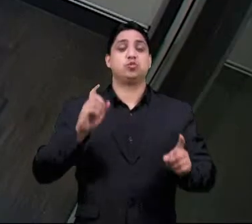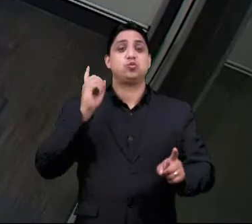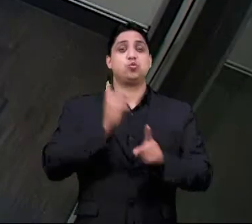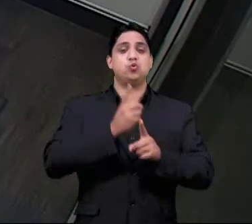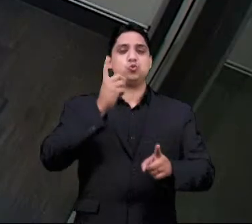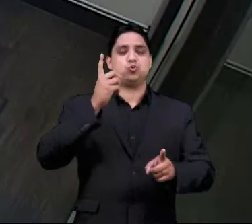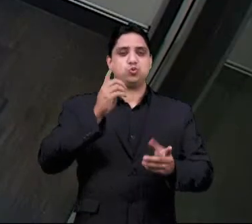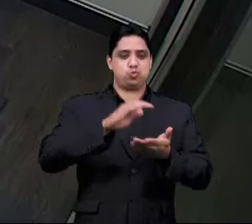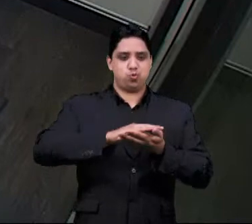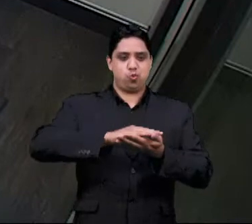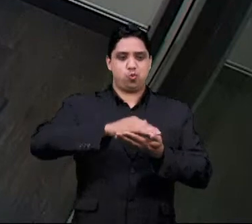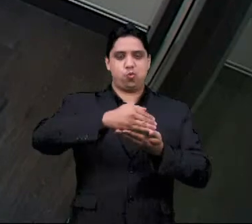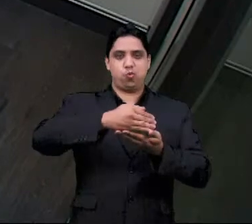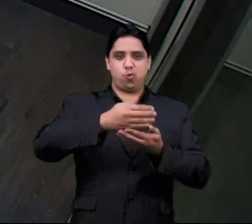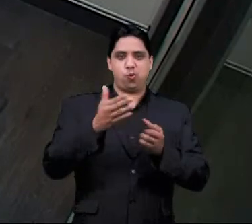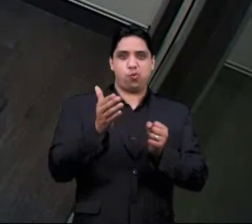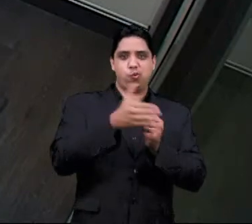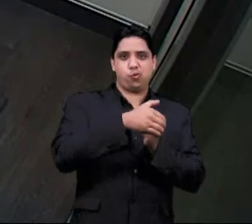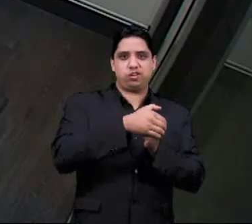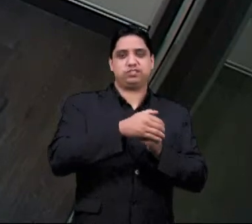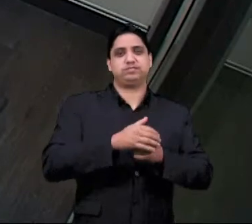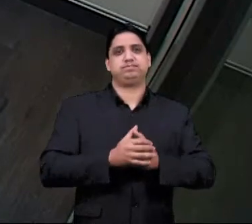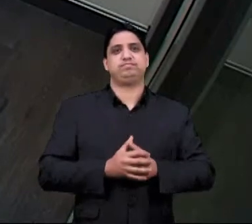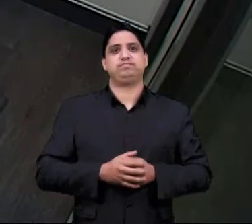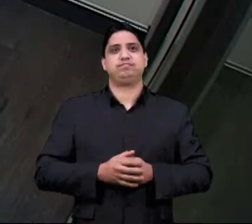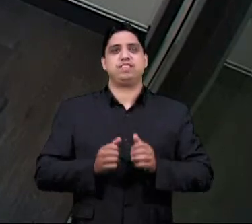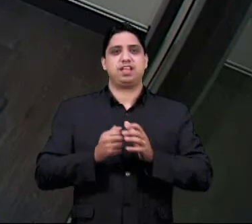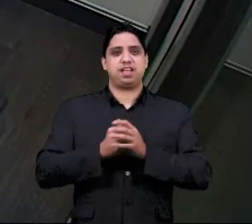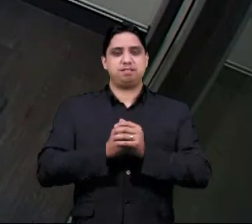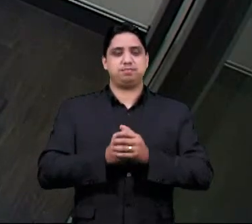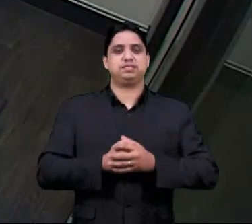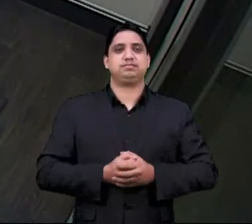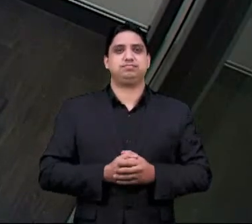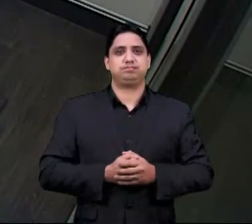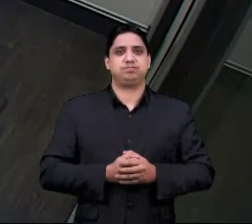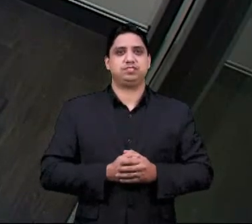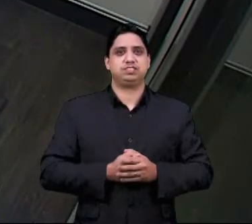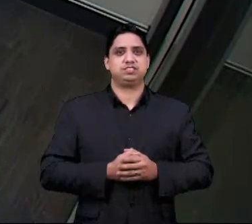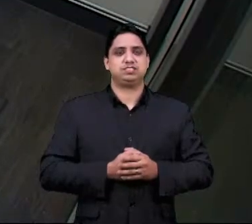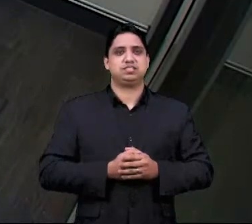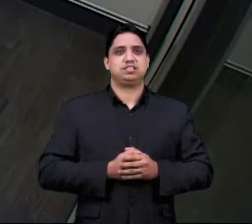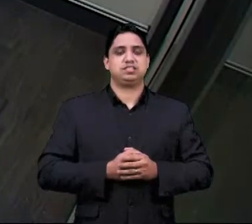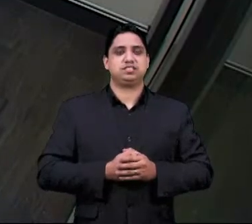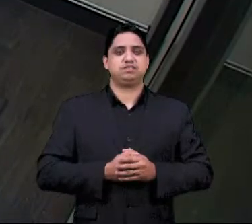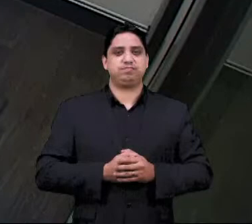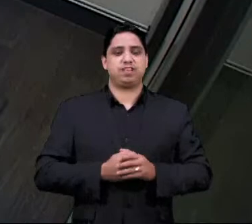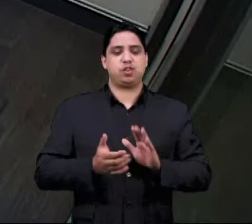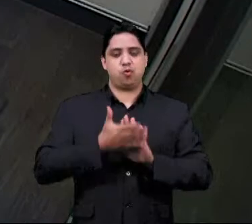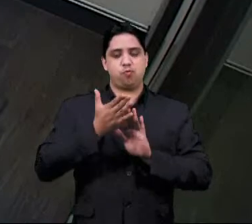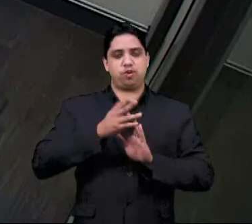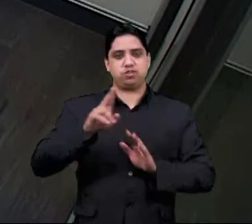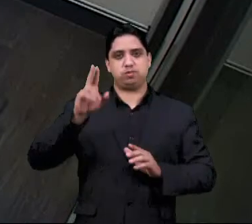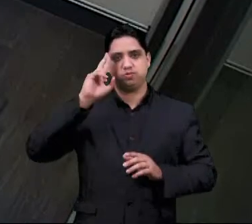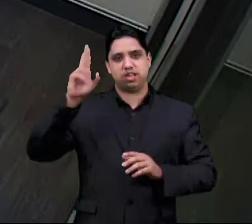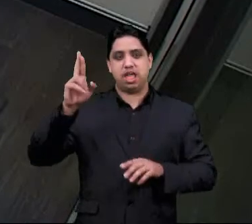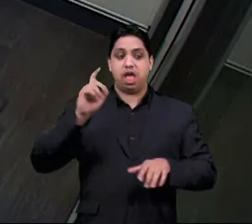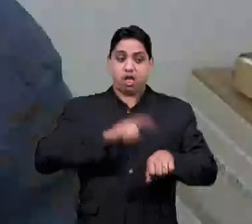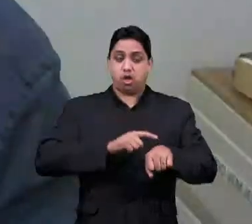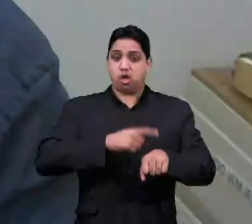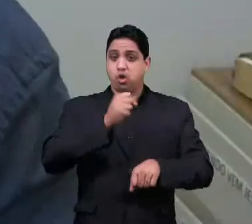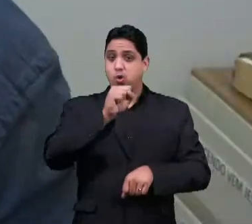do tesouro que estava escondido. Amém. Maravilha. Glória Louvado seja o nome do nosso Senhor Jesus. Então, daqui a pouco,